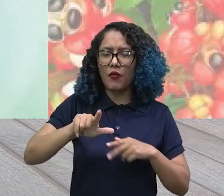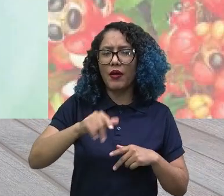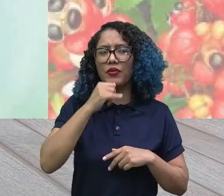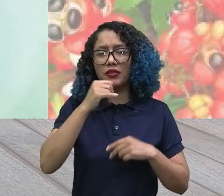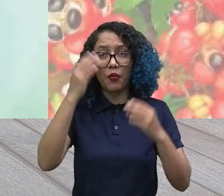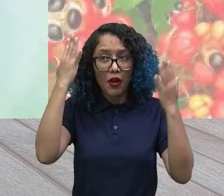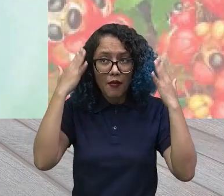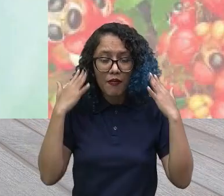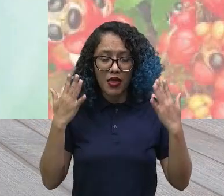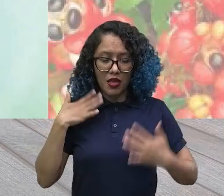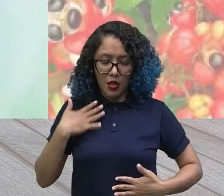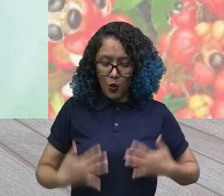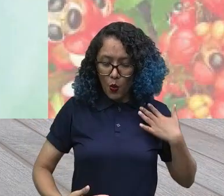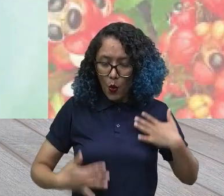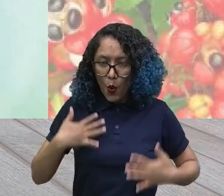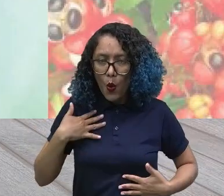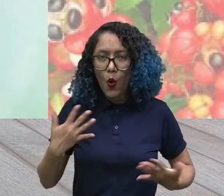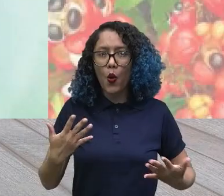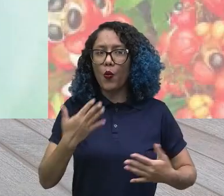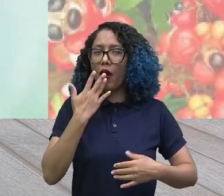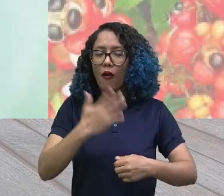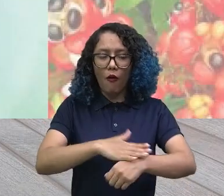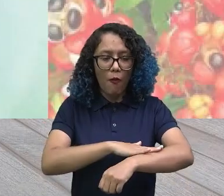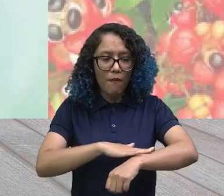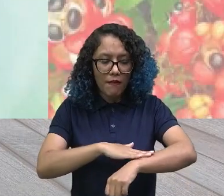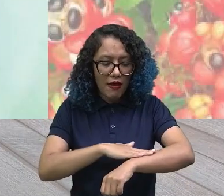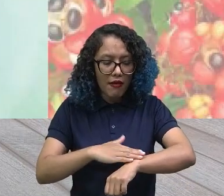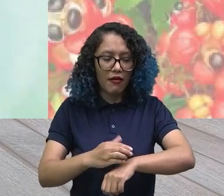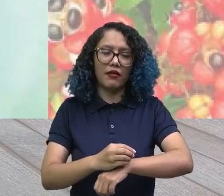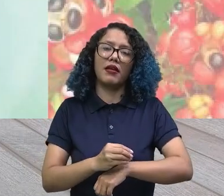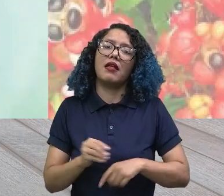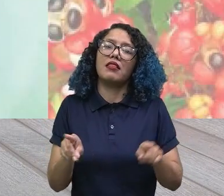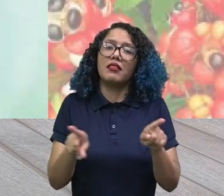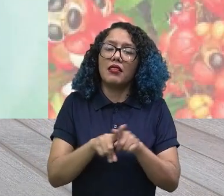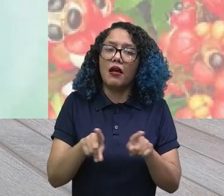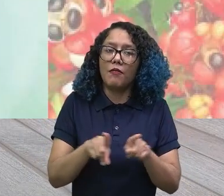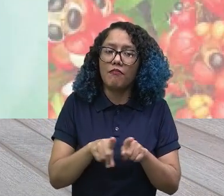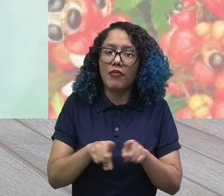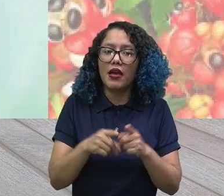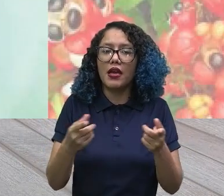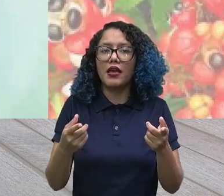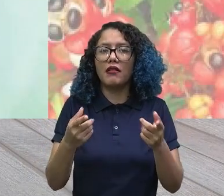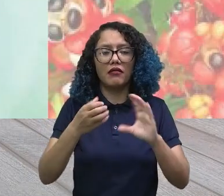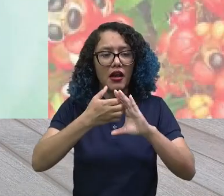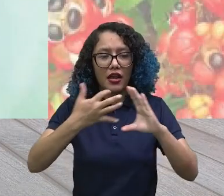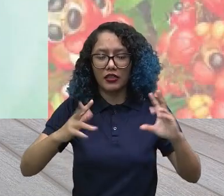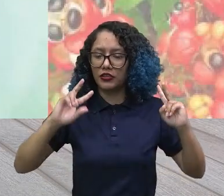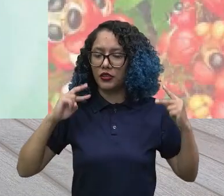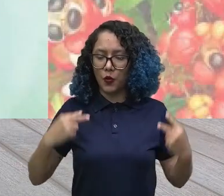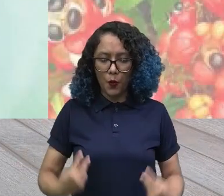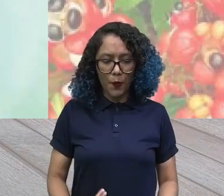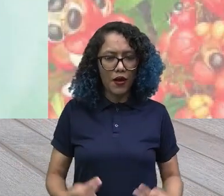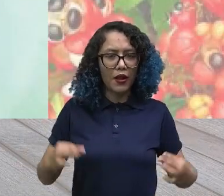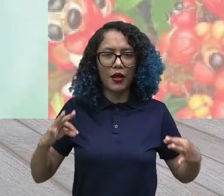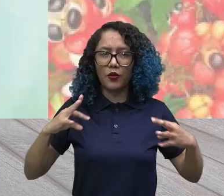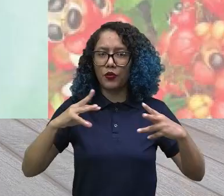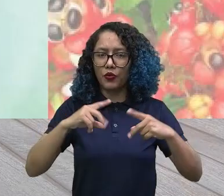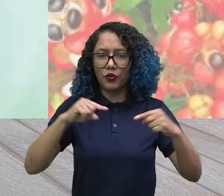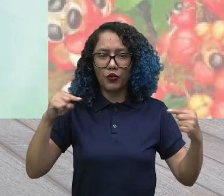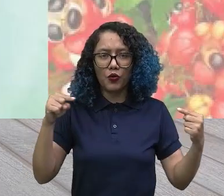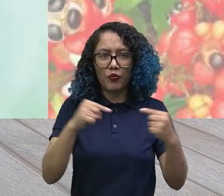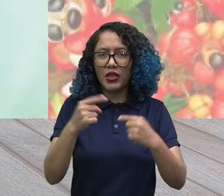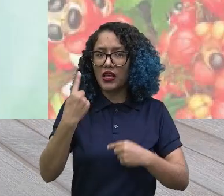cabelo, a nossa cor de pele, as nossas características humanas, Então, isso faz com que nós